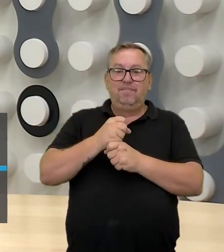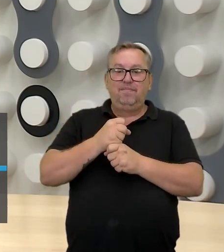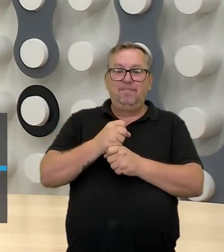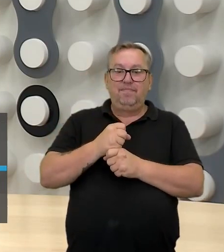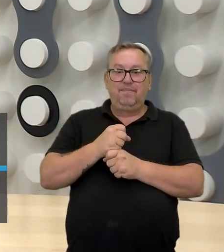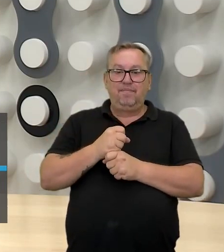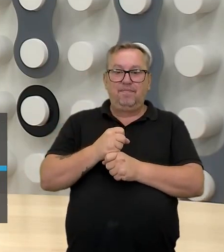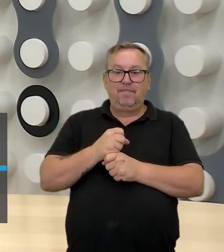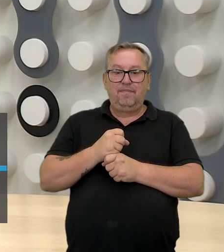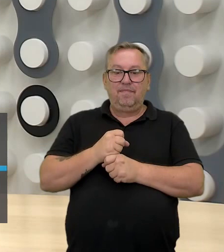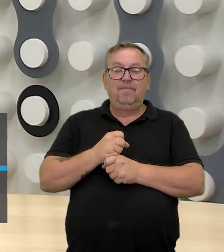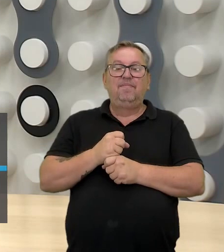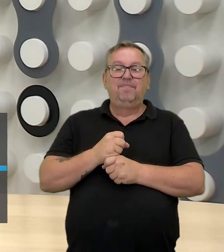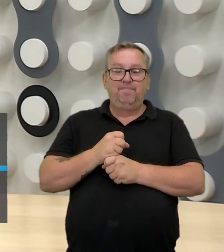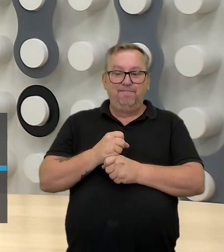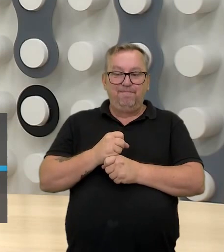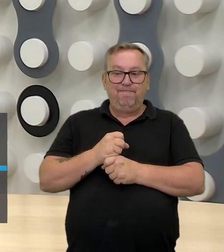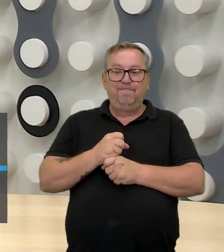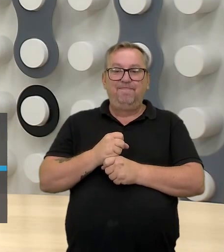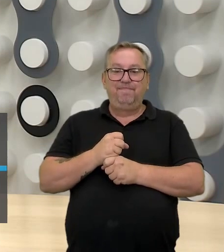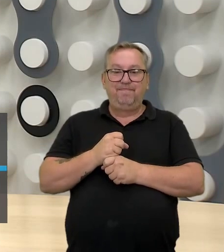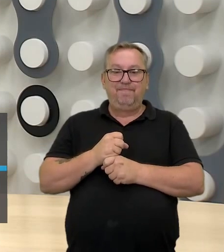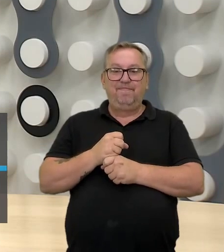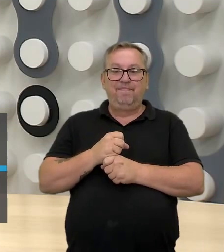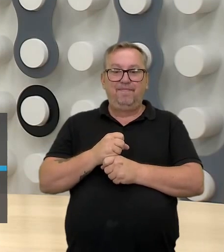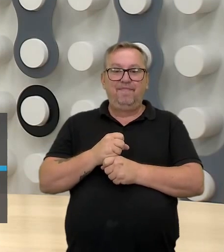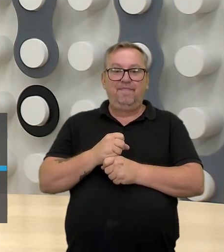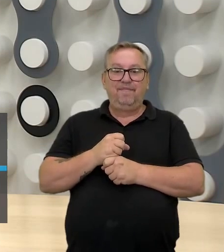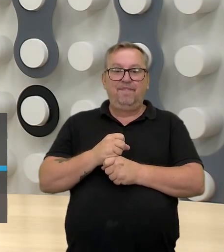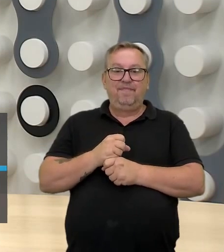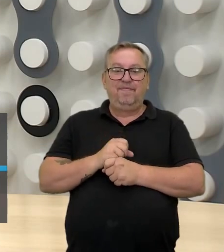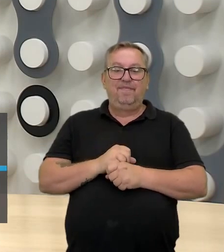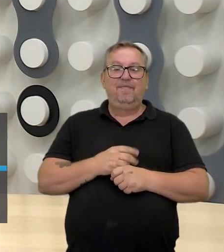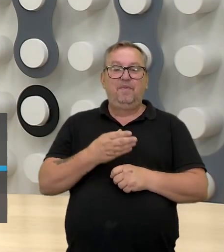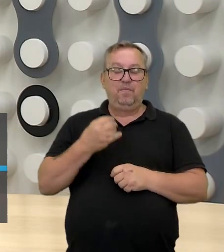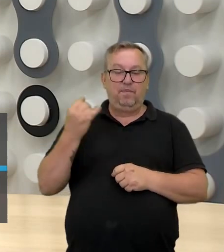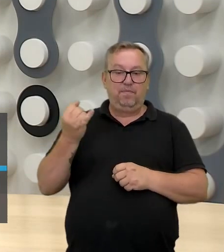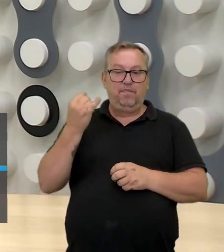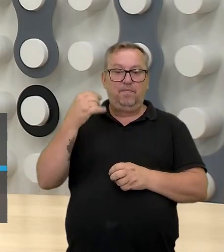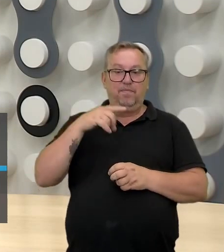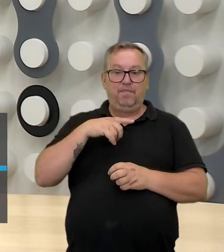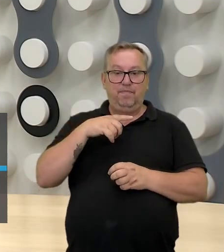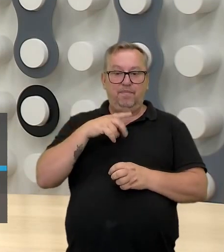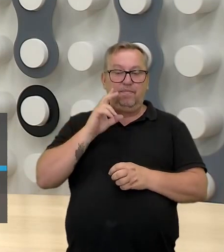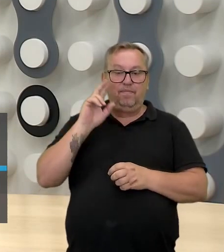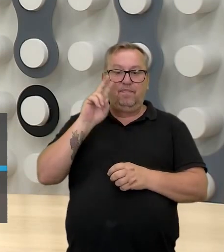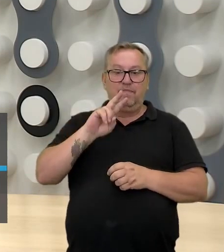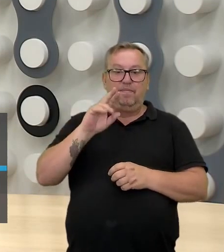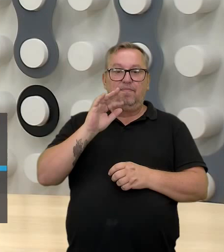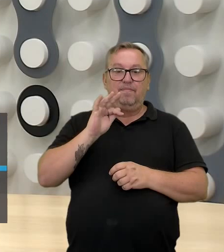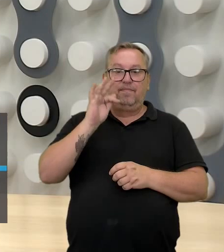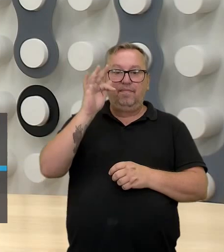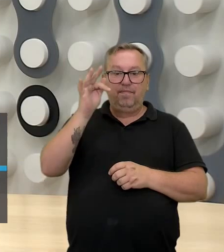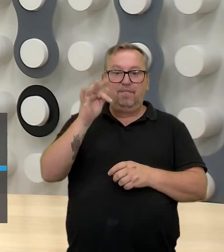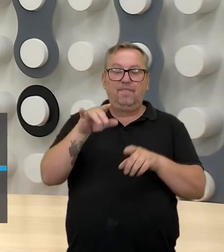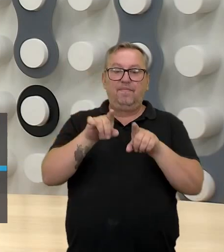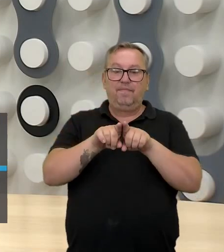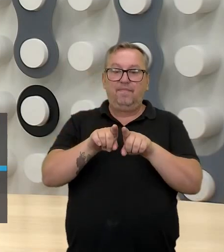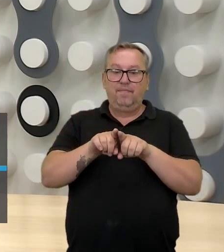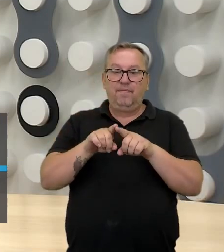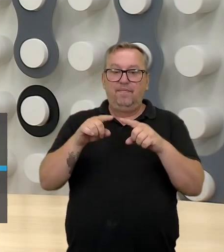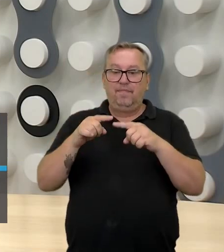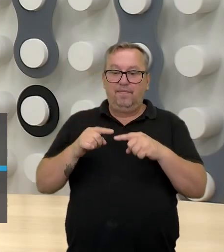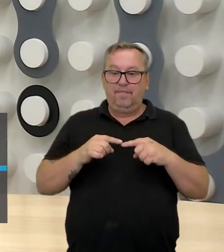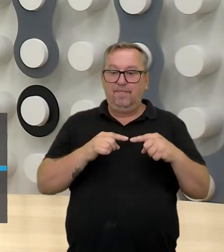30 anos, não é? Então, é muito importante ter essa visão de futuro, né? E